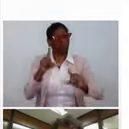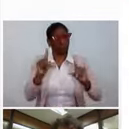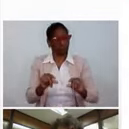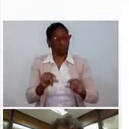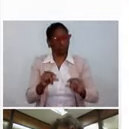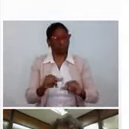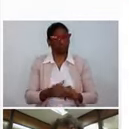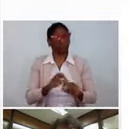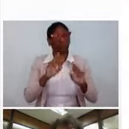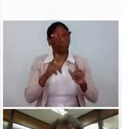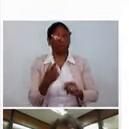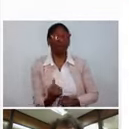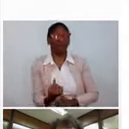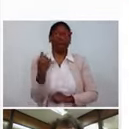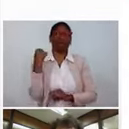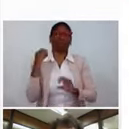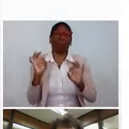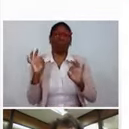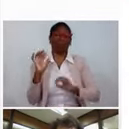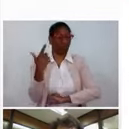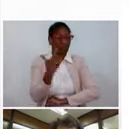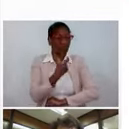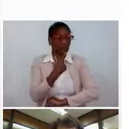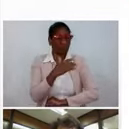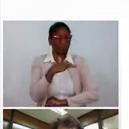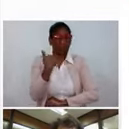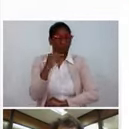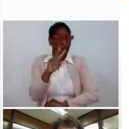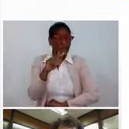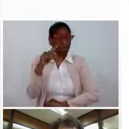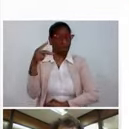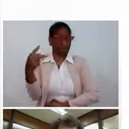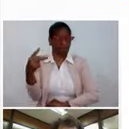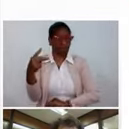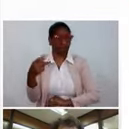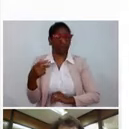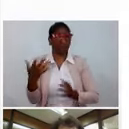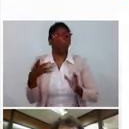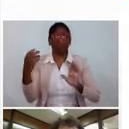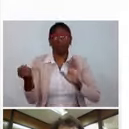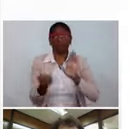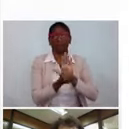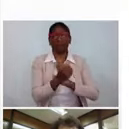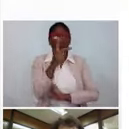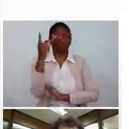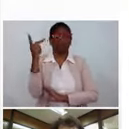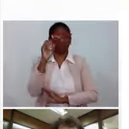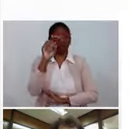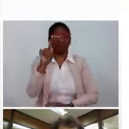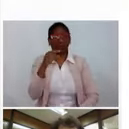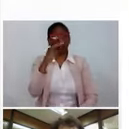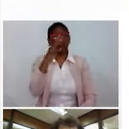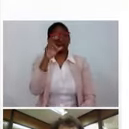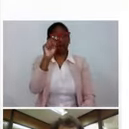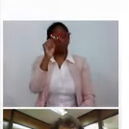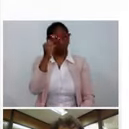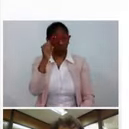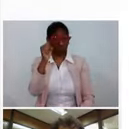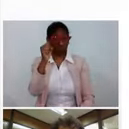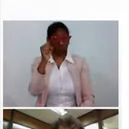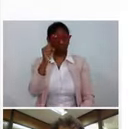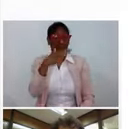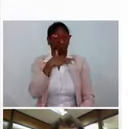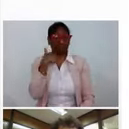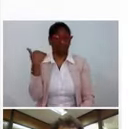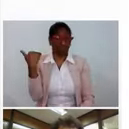forma, felizmente. O Rio Grande do Sul aqui está com uma mínima, entre a mínima histórica aqui de 0,48 óbitos acumulados em 7 dias por 100